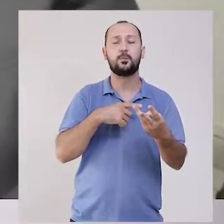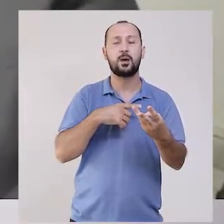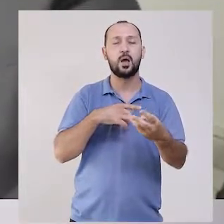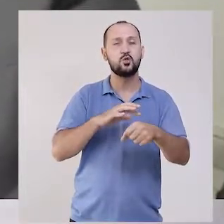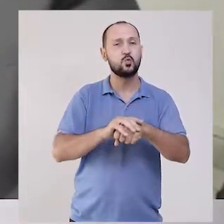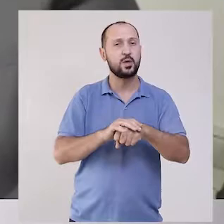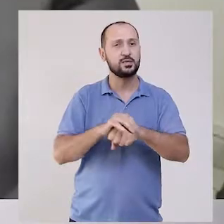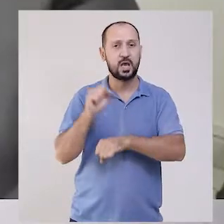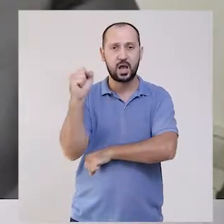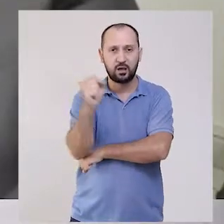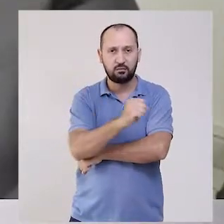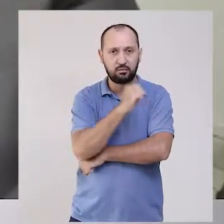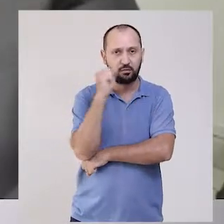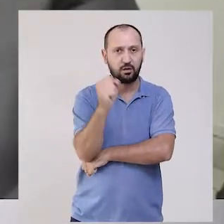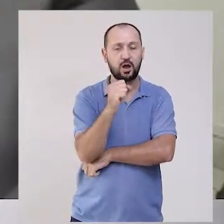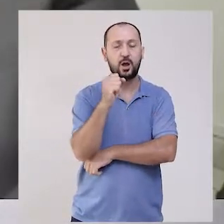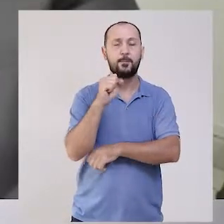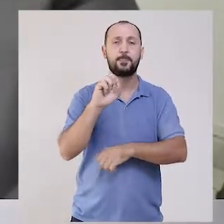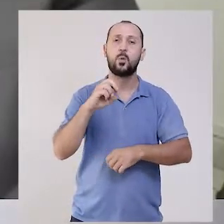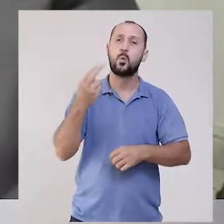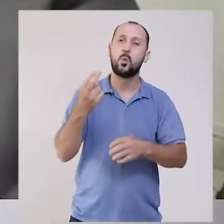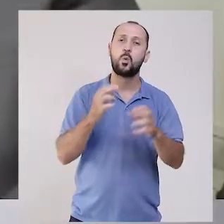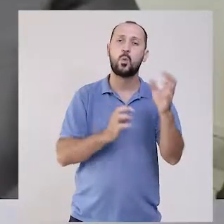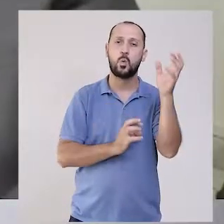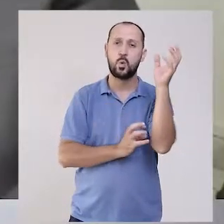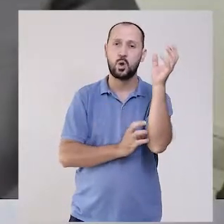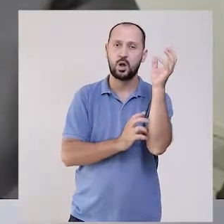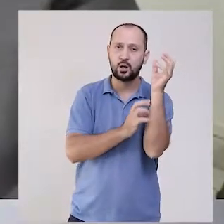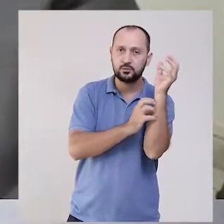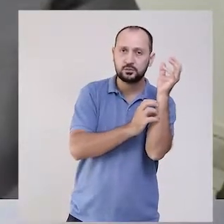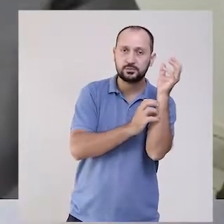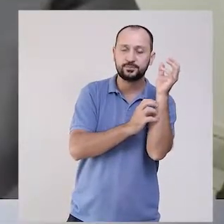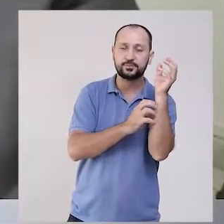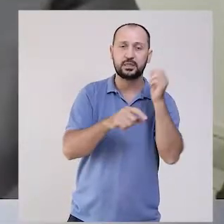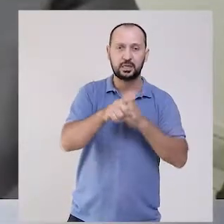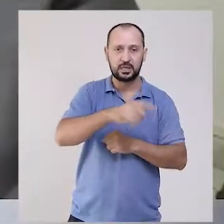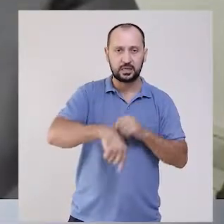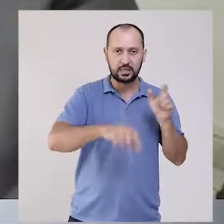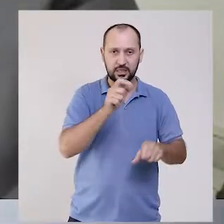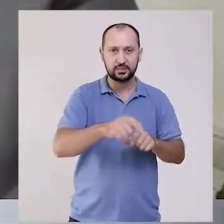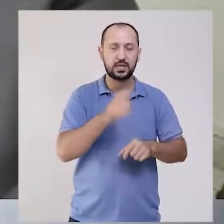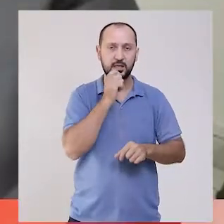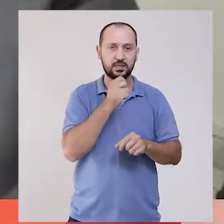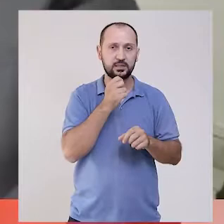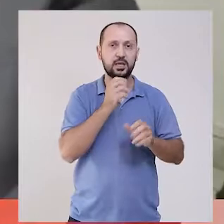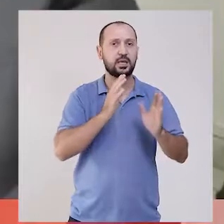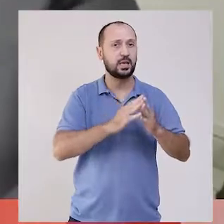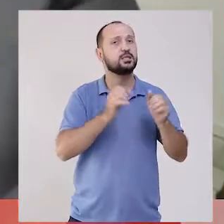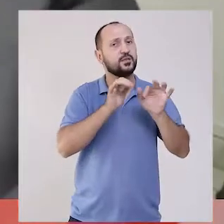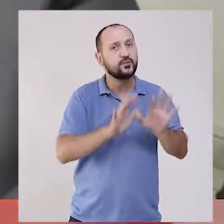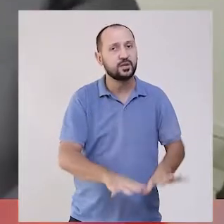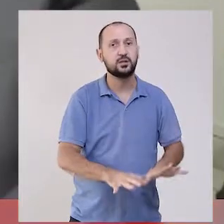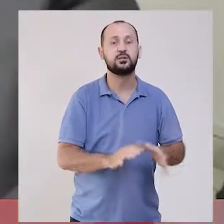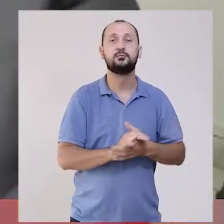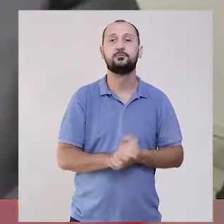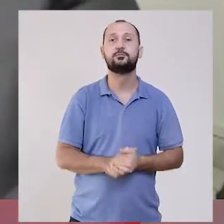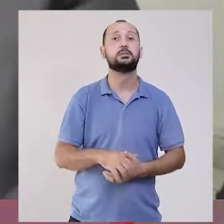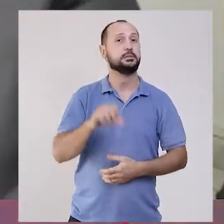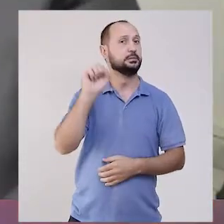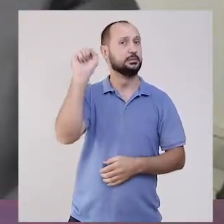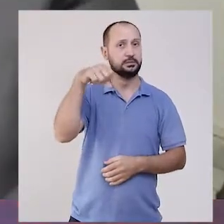alguma doença grave, ou até mesmo com câncer, esses ainda a recomendação é que permaneçam em